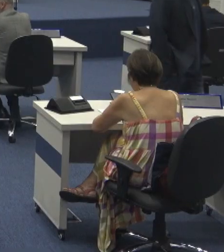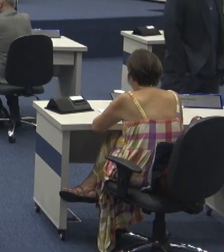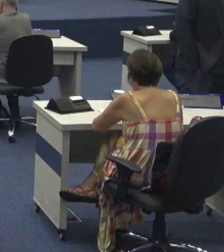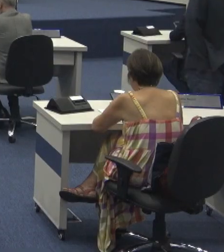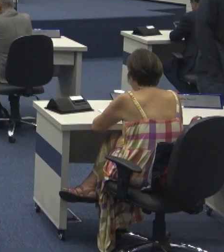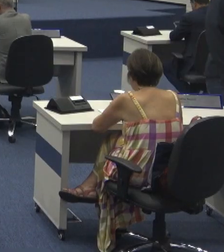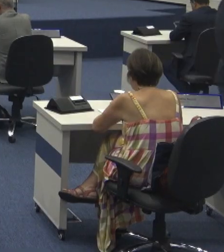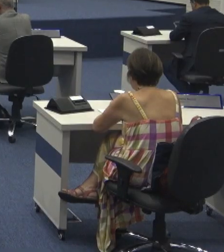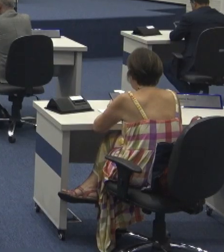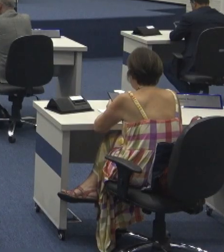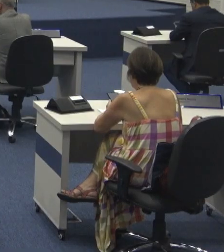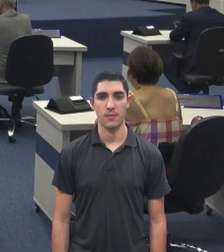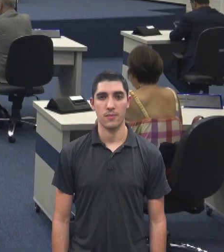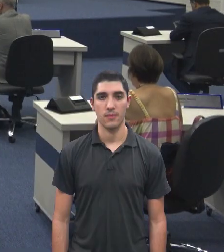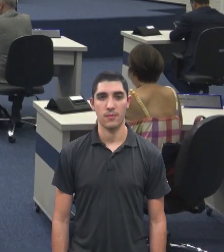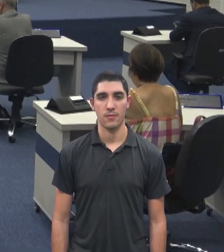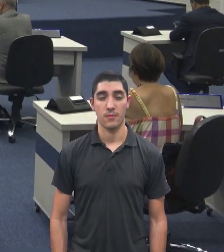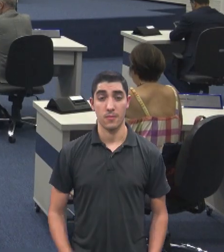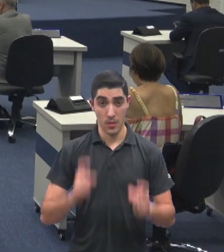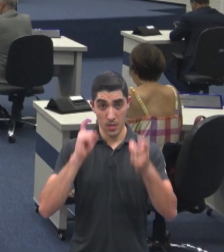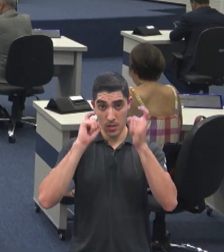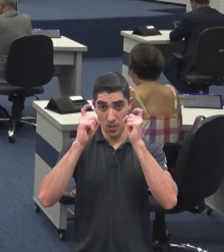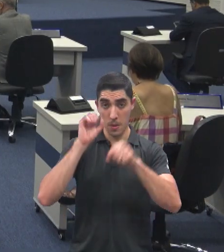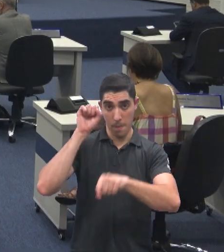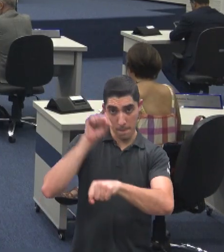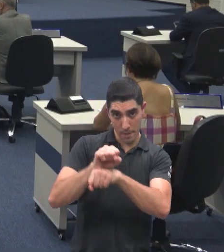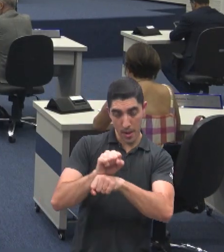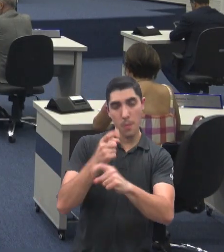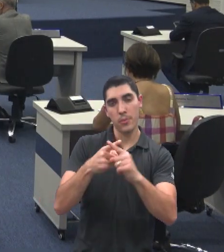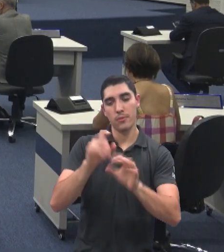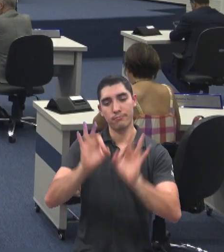Suspenderemos a sessão por algum instante para a reorganização da pauta.